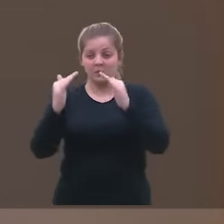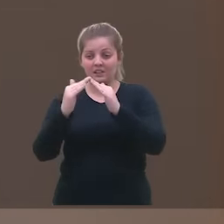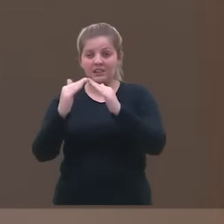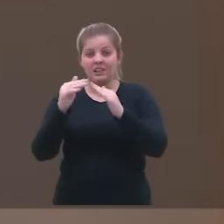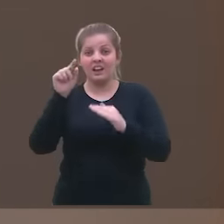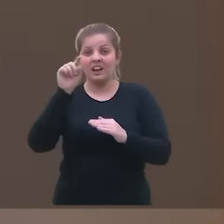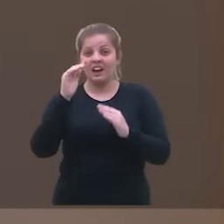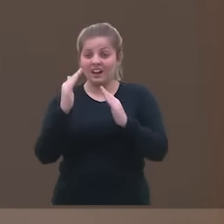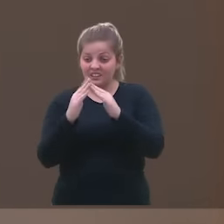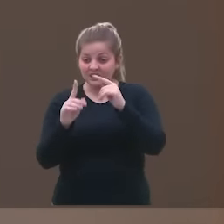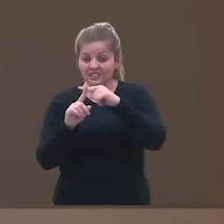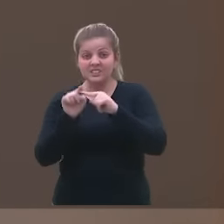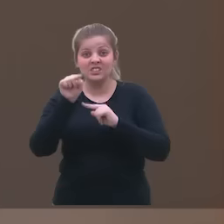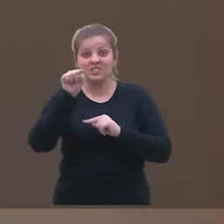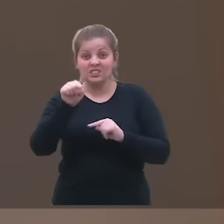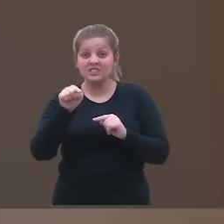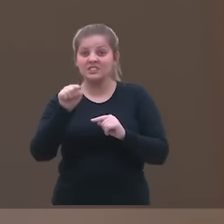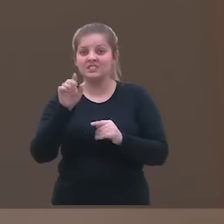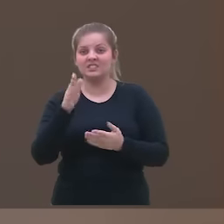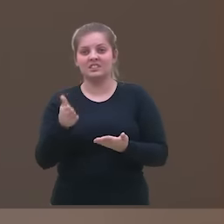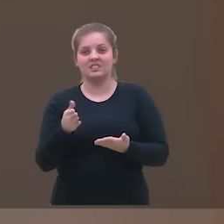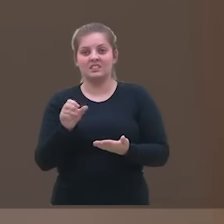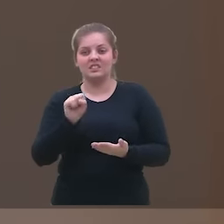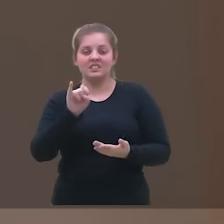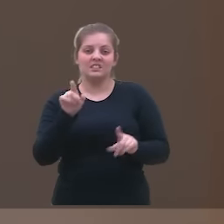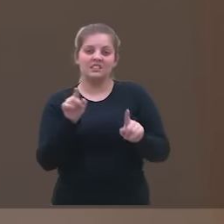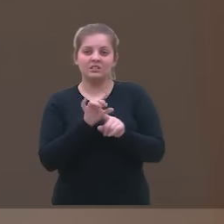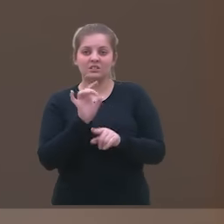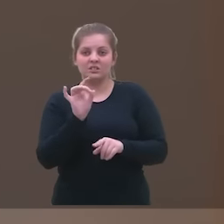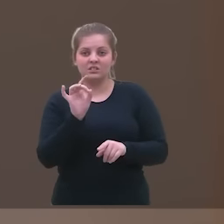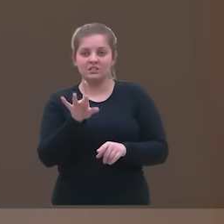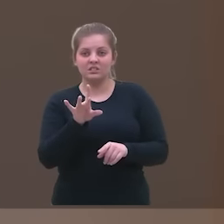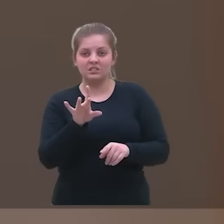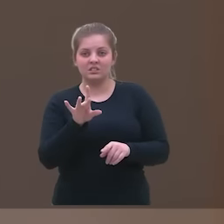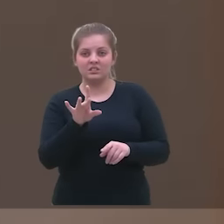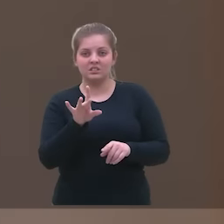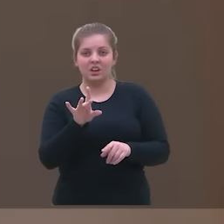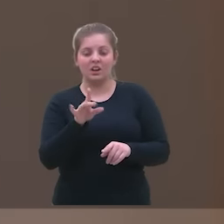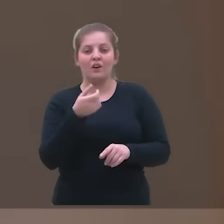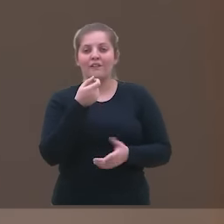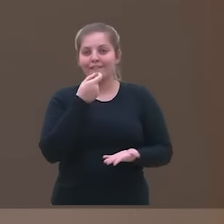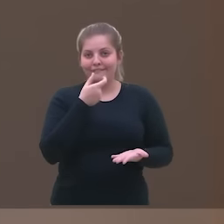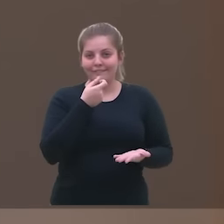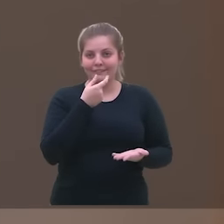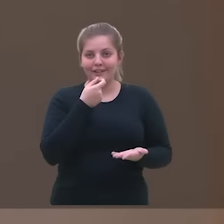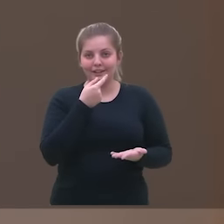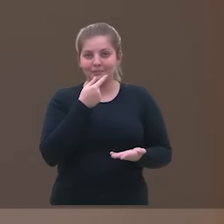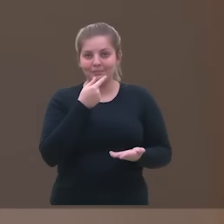lá católica senão só vai ter evangélica farmácia